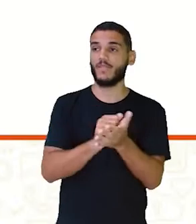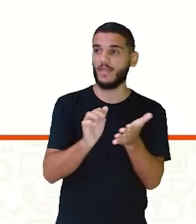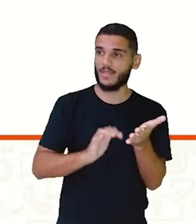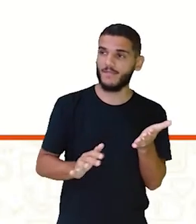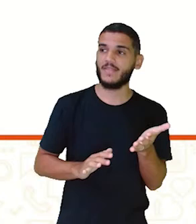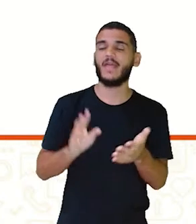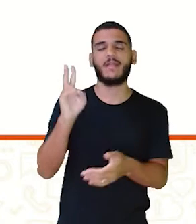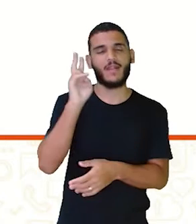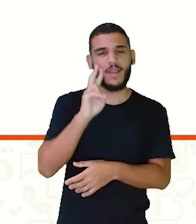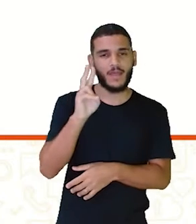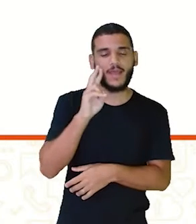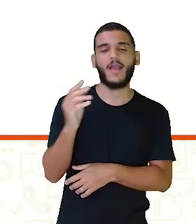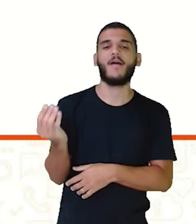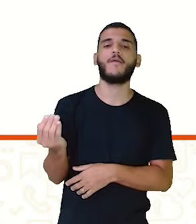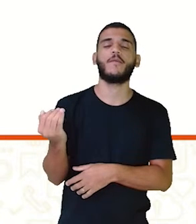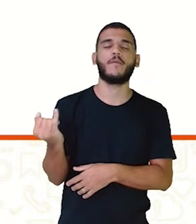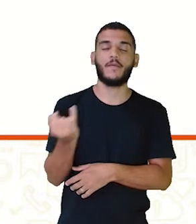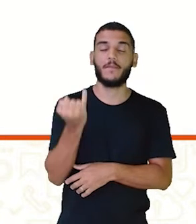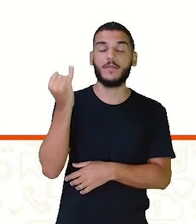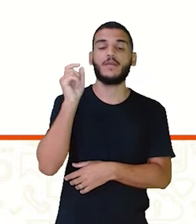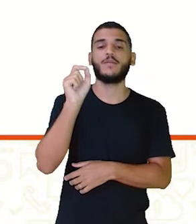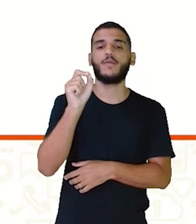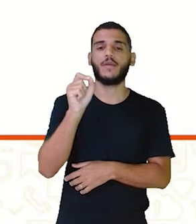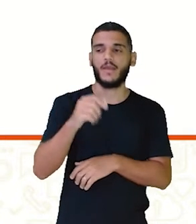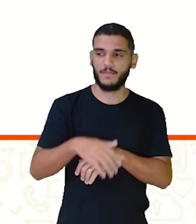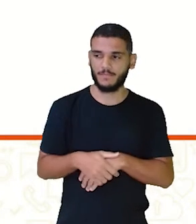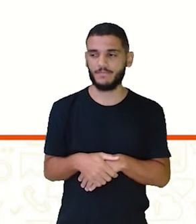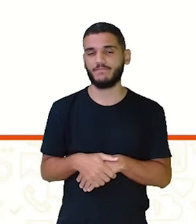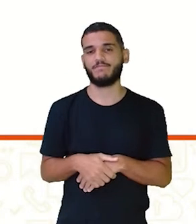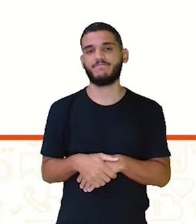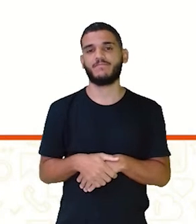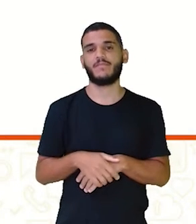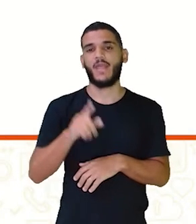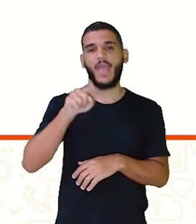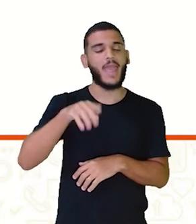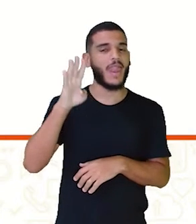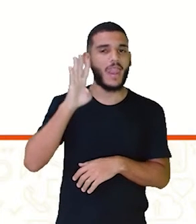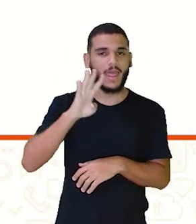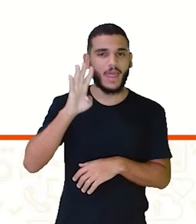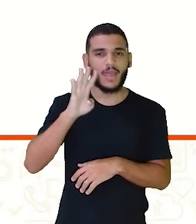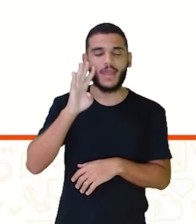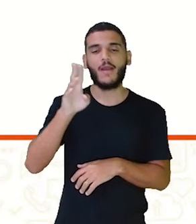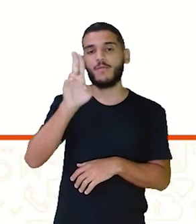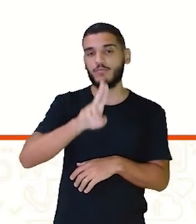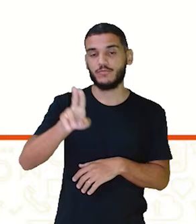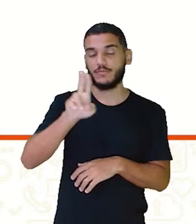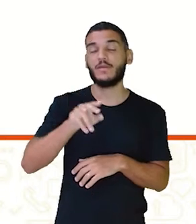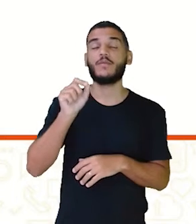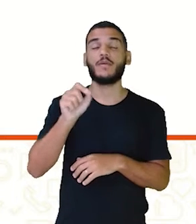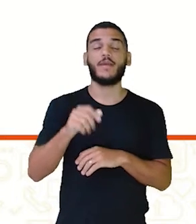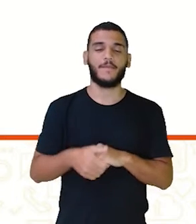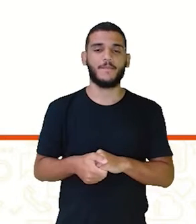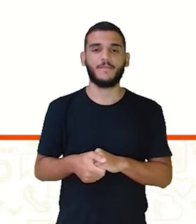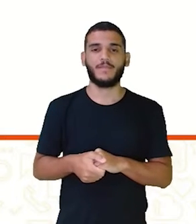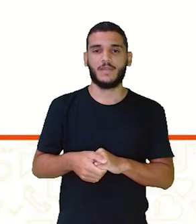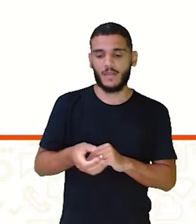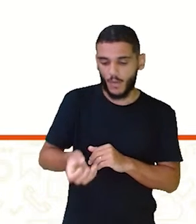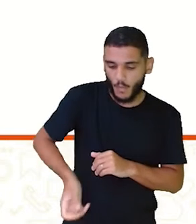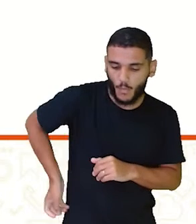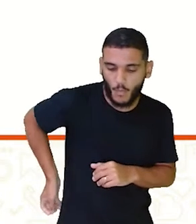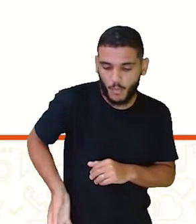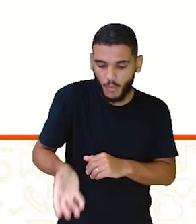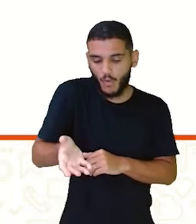também muito importante é o uso do boliche, o jogo do boliche. Promove